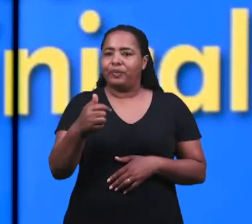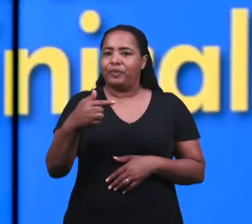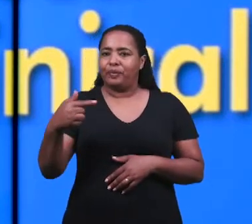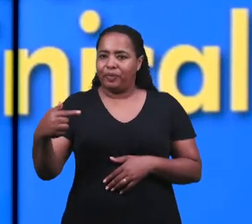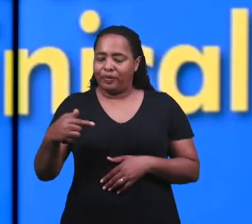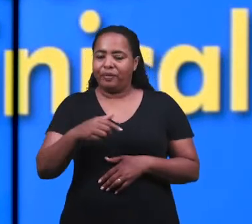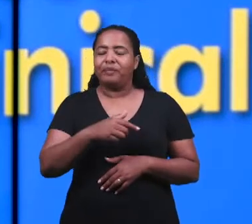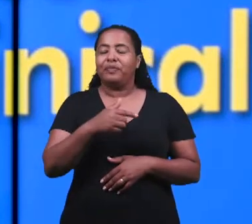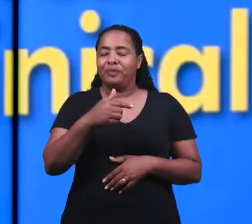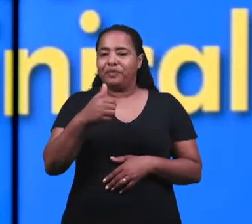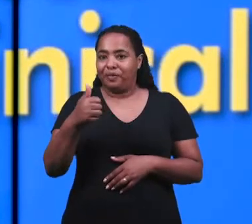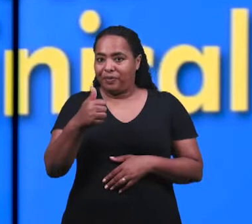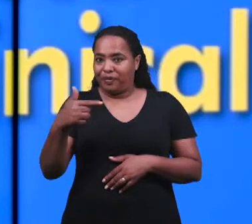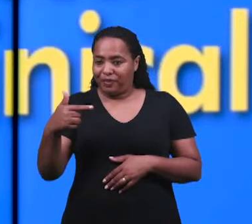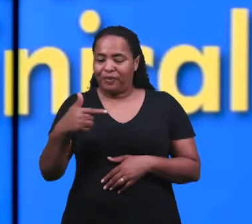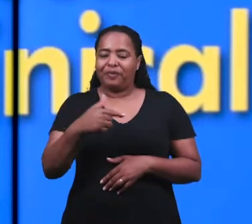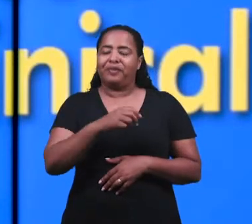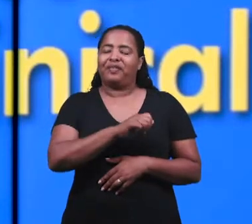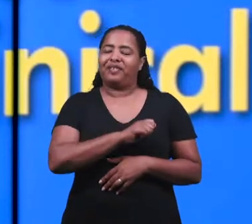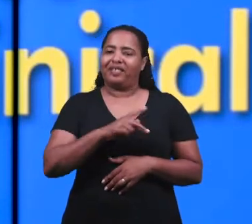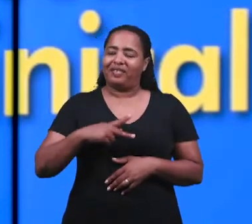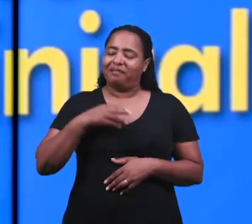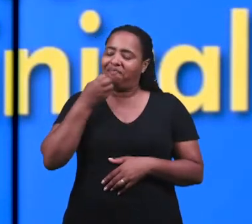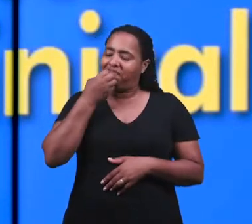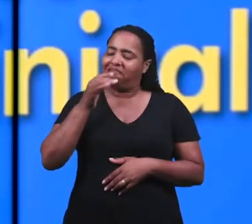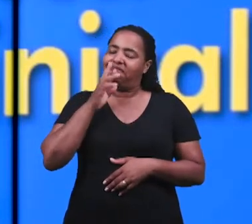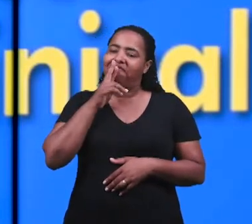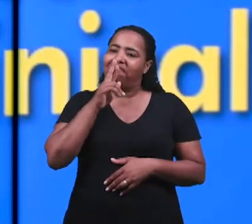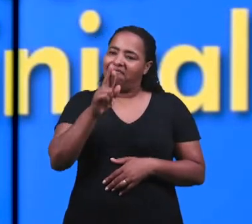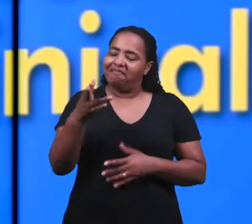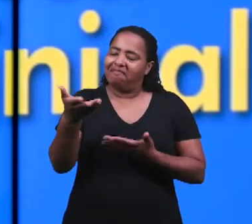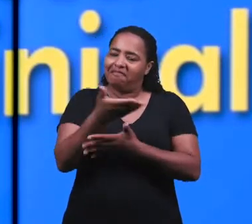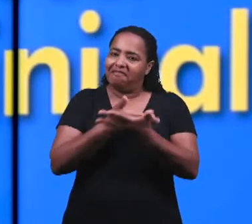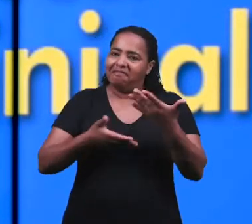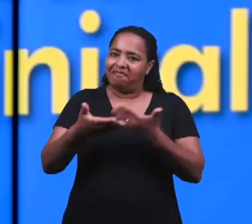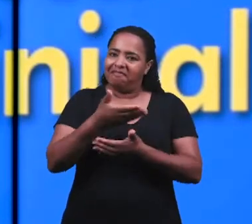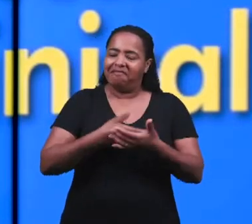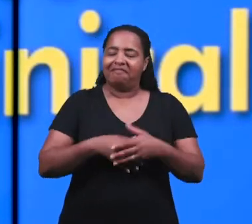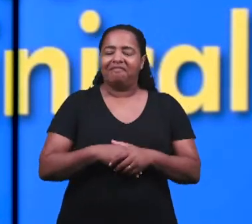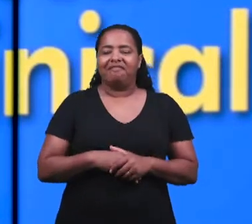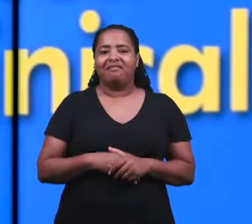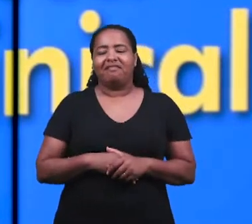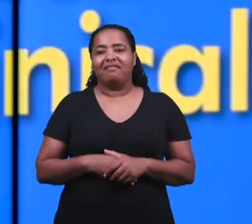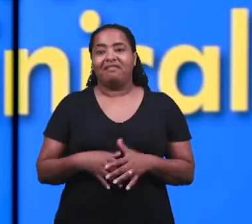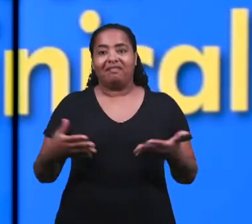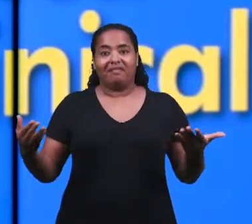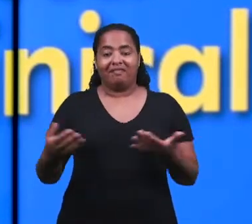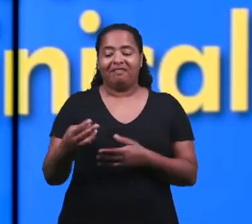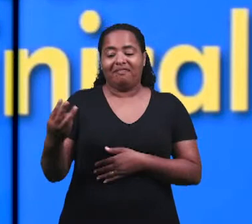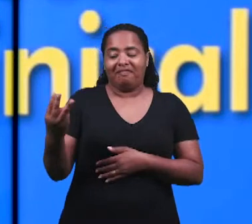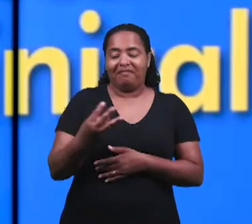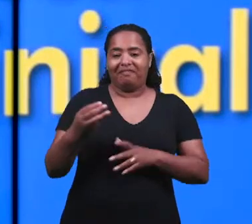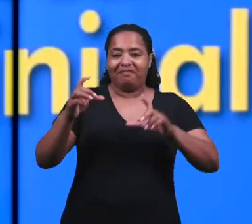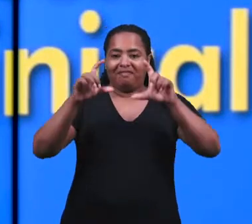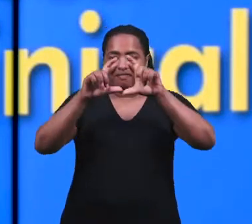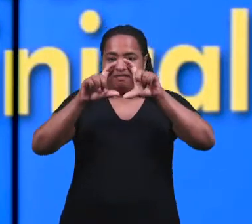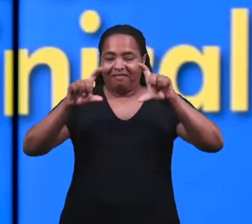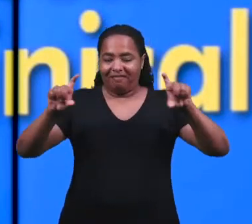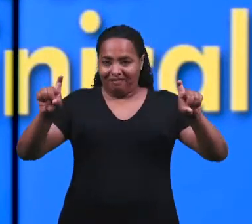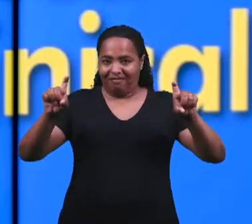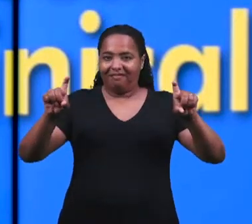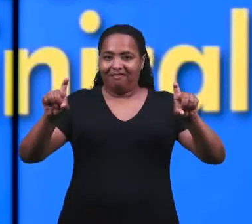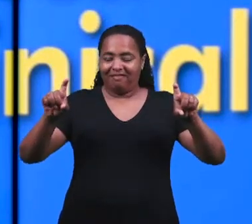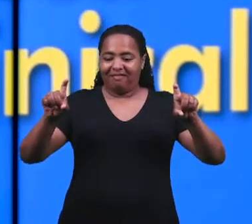dos 12 apóstolos. Muito bem colocado pelos nossos irmãos nessa participação. Agora vamos a uma terceira